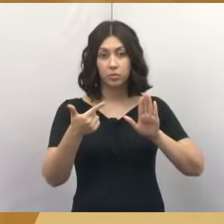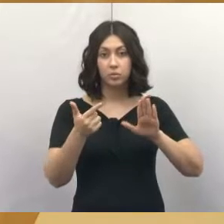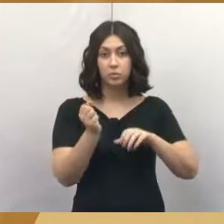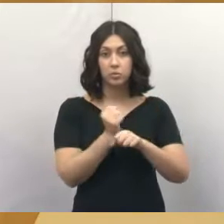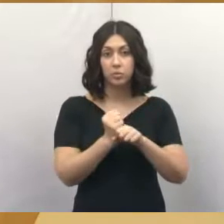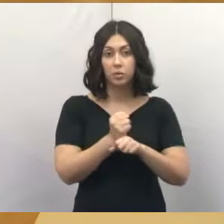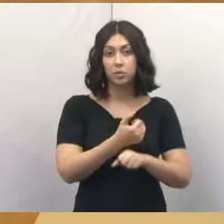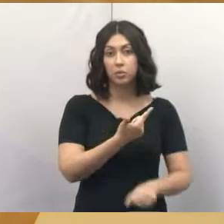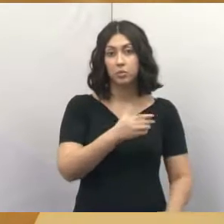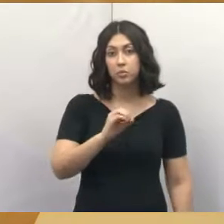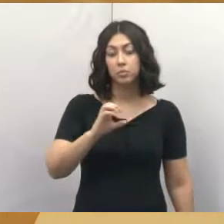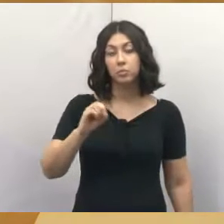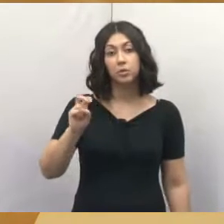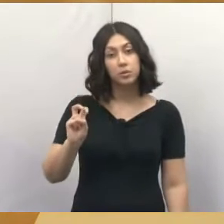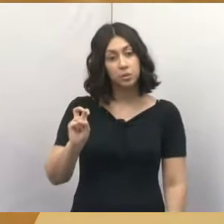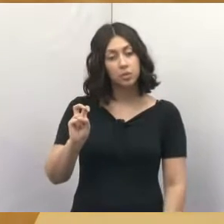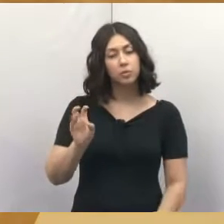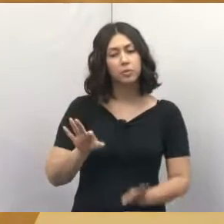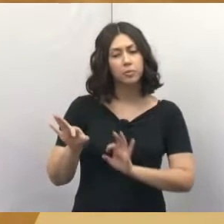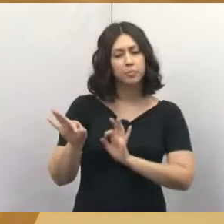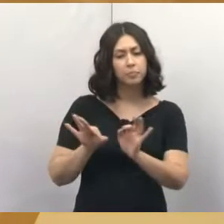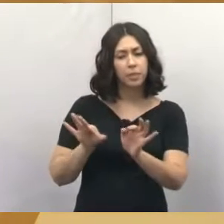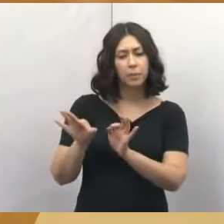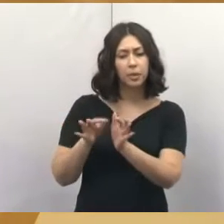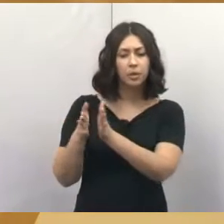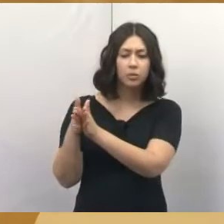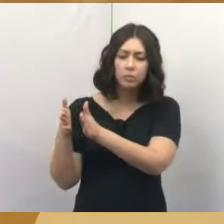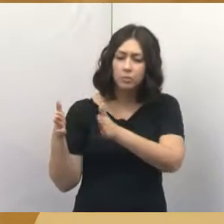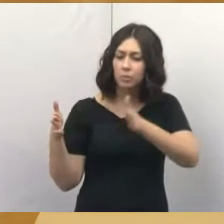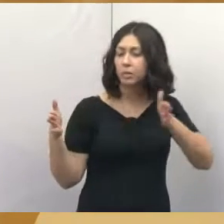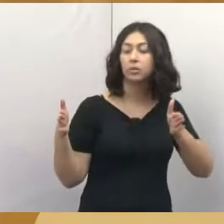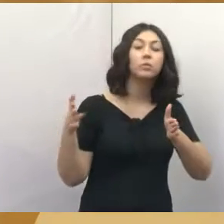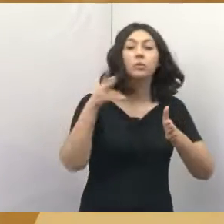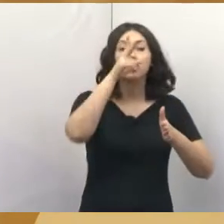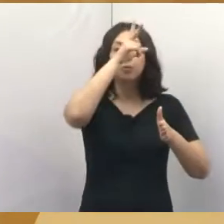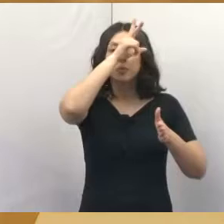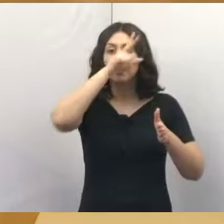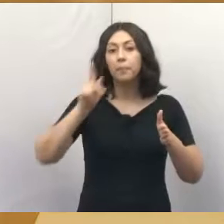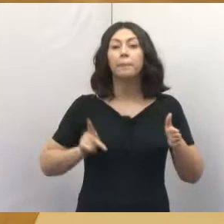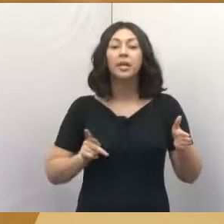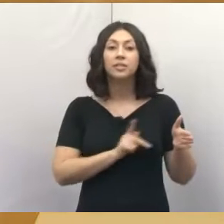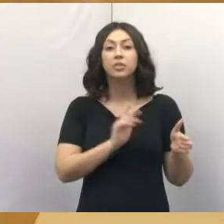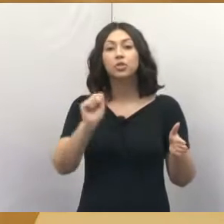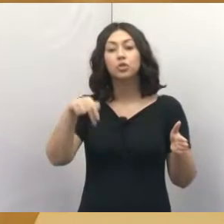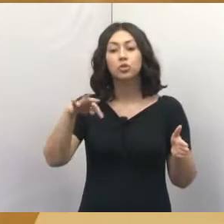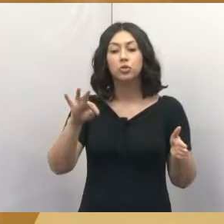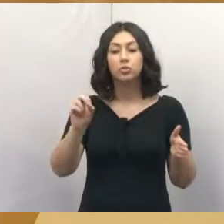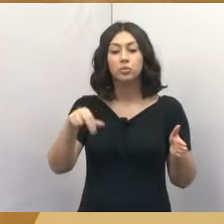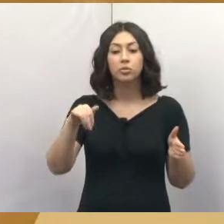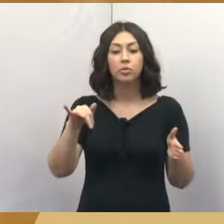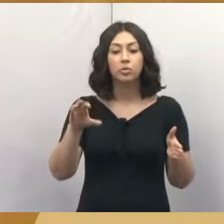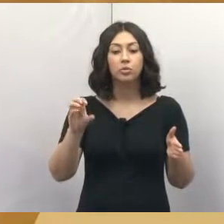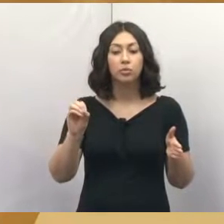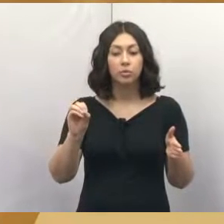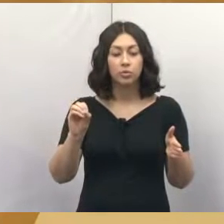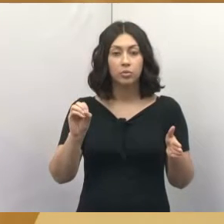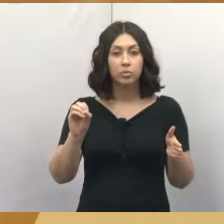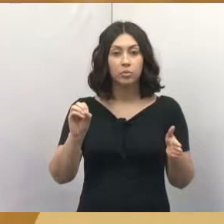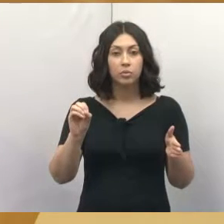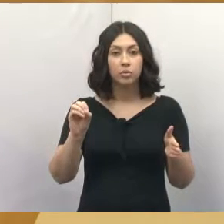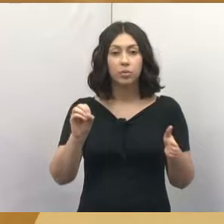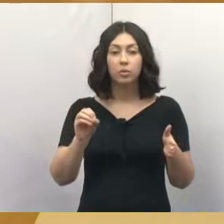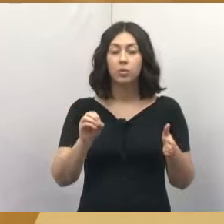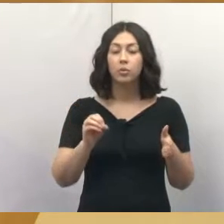de 2005, que foi elaborado durante a gestão do então presidente da Câmara, Antônio Youssef Hadi Júnior, sob